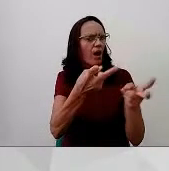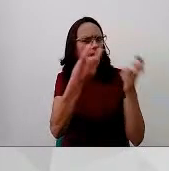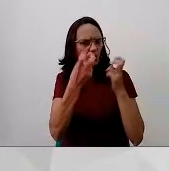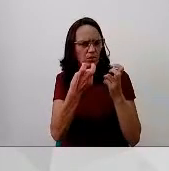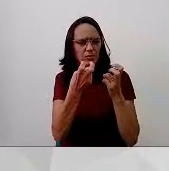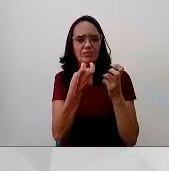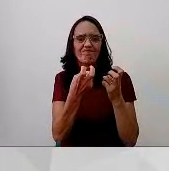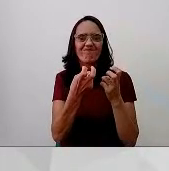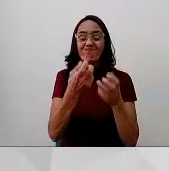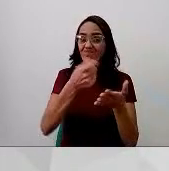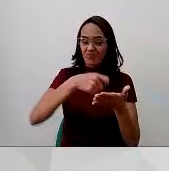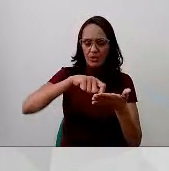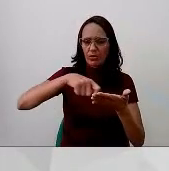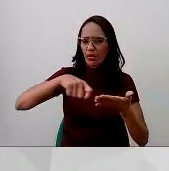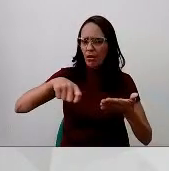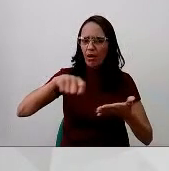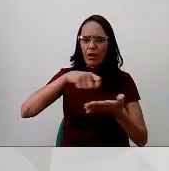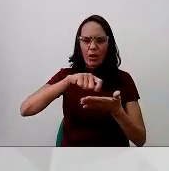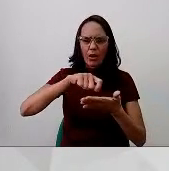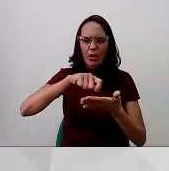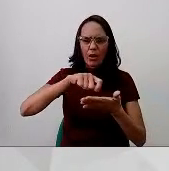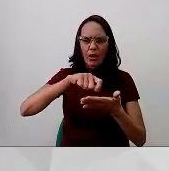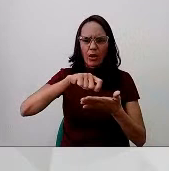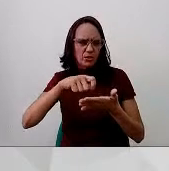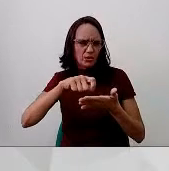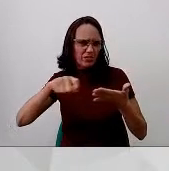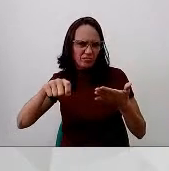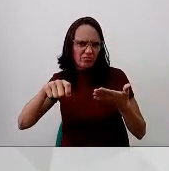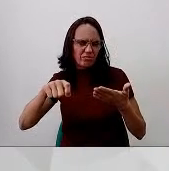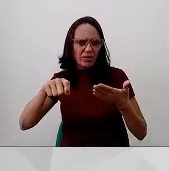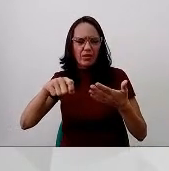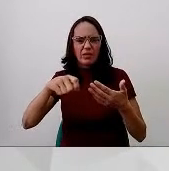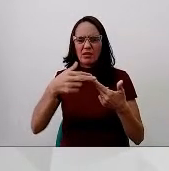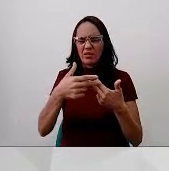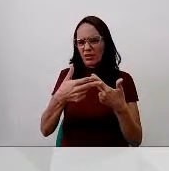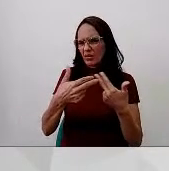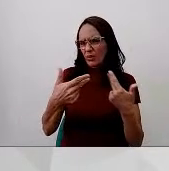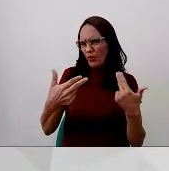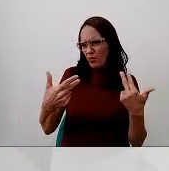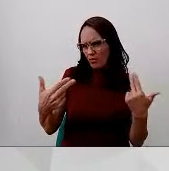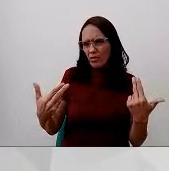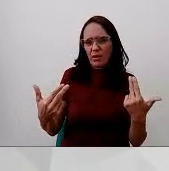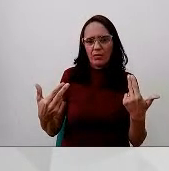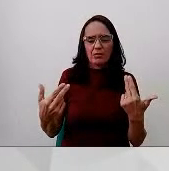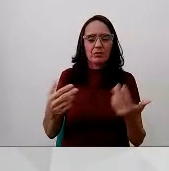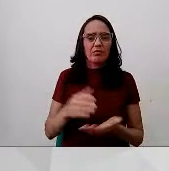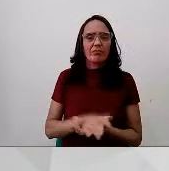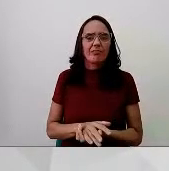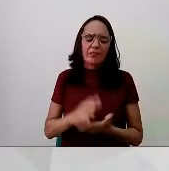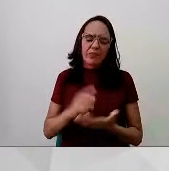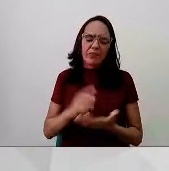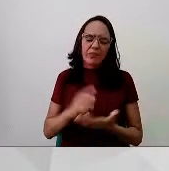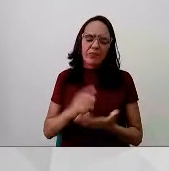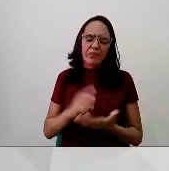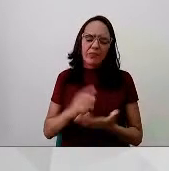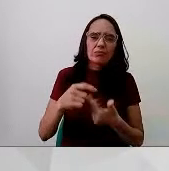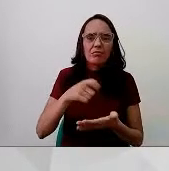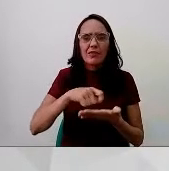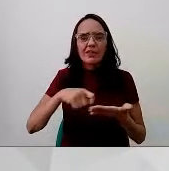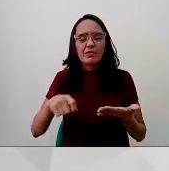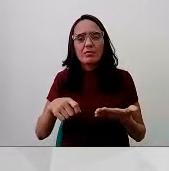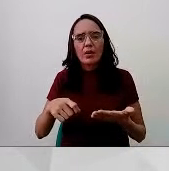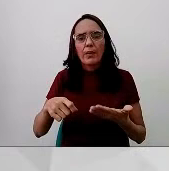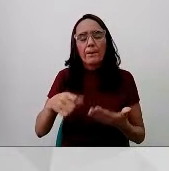de inúmeras maneiras o mesmo número, né? Então, está aqui o número 2 escrito de